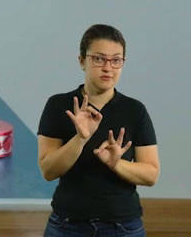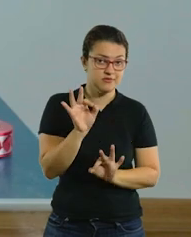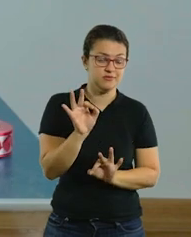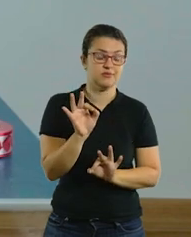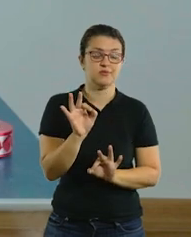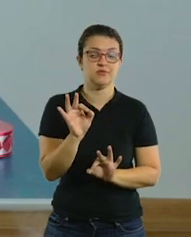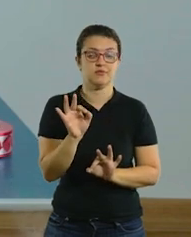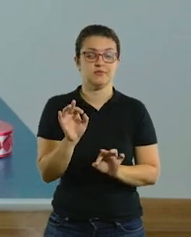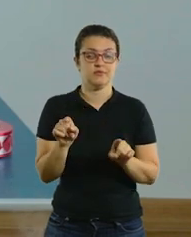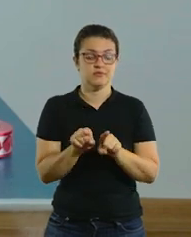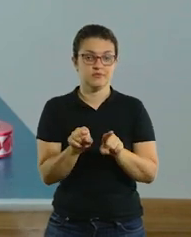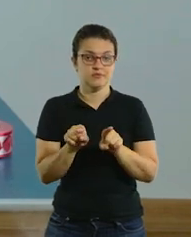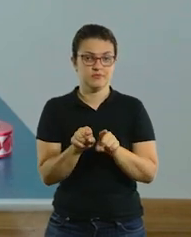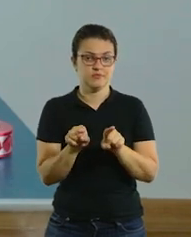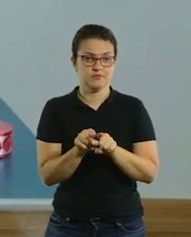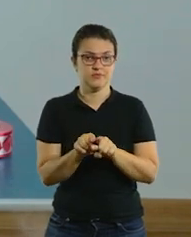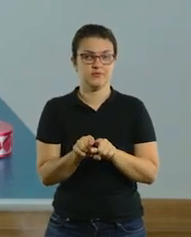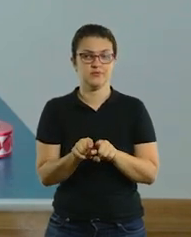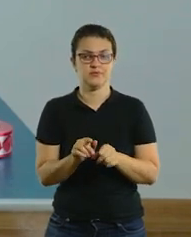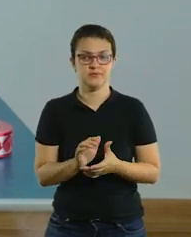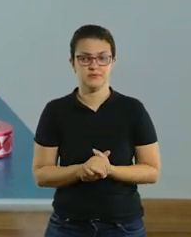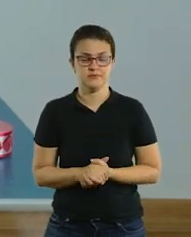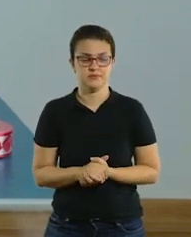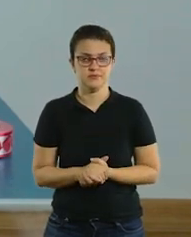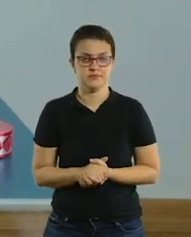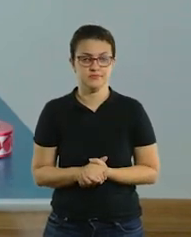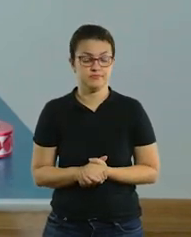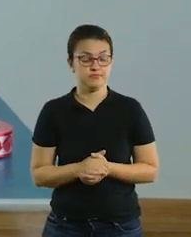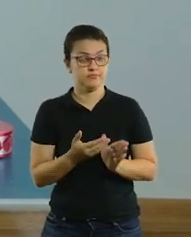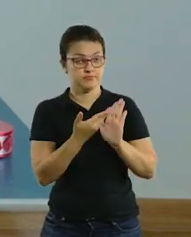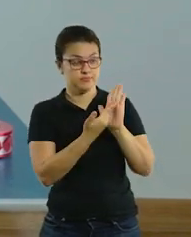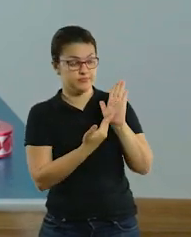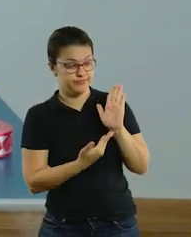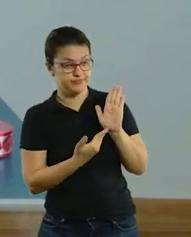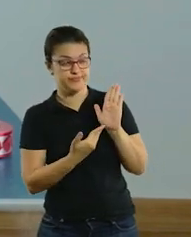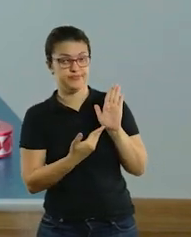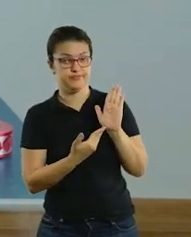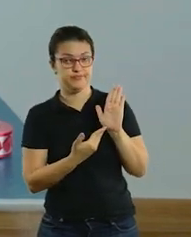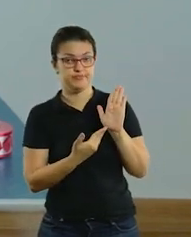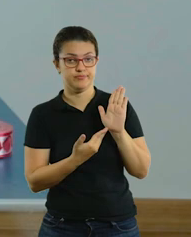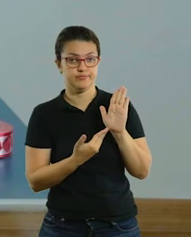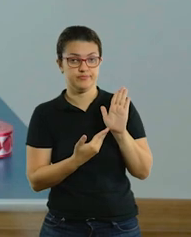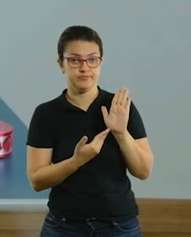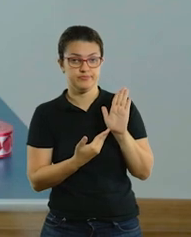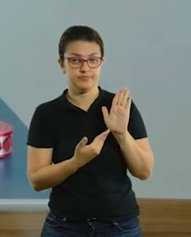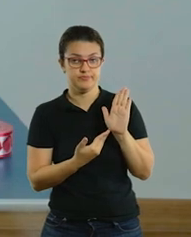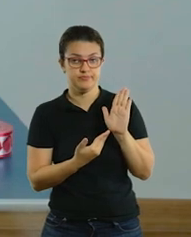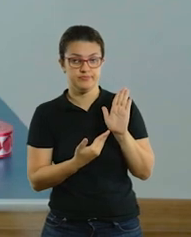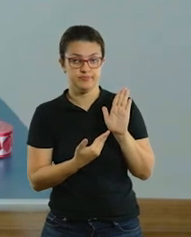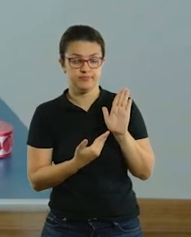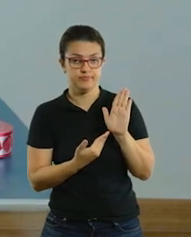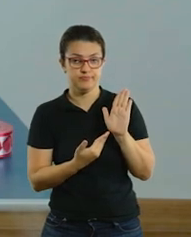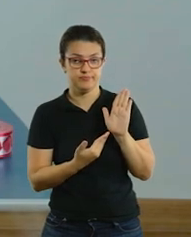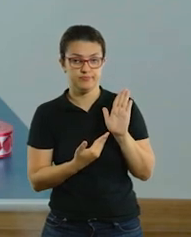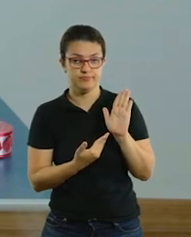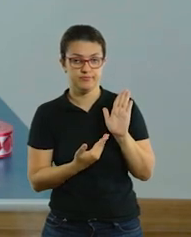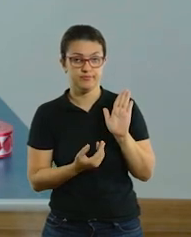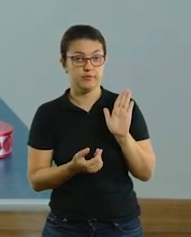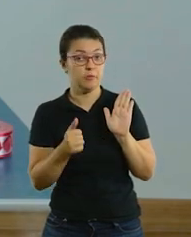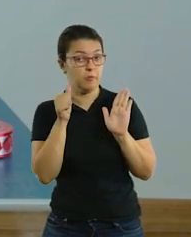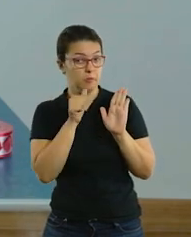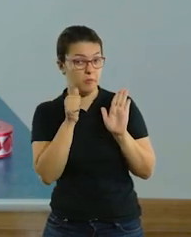da medição. Vai envolver as diferenças também. Aqui eu fiz